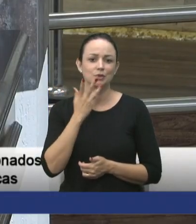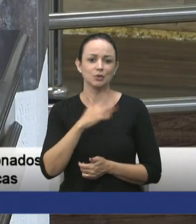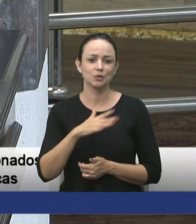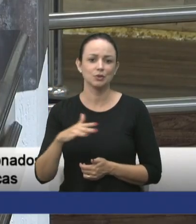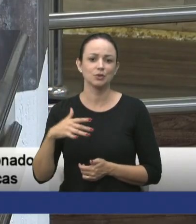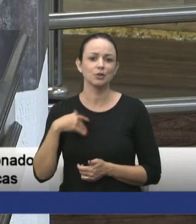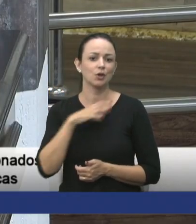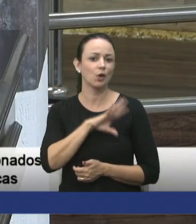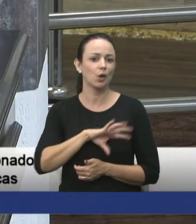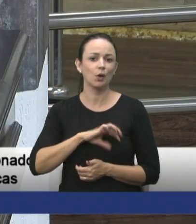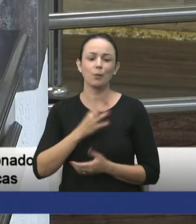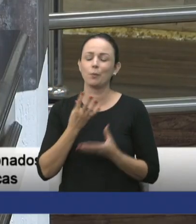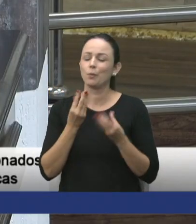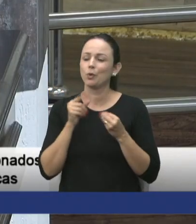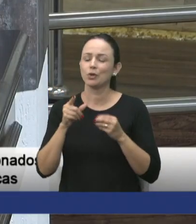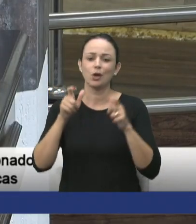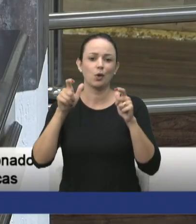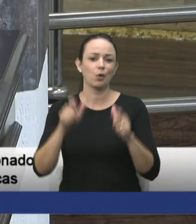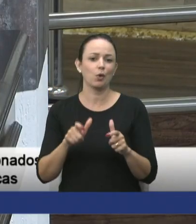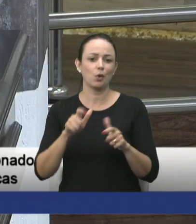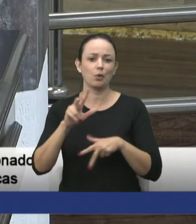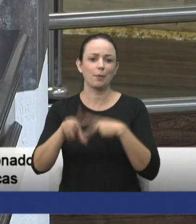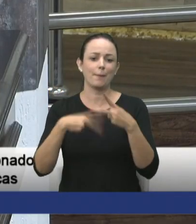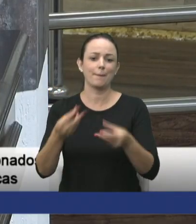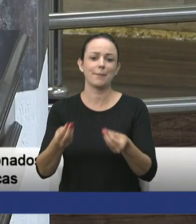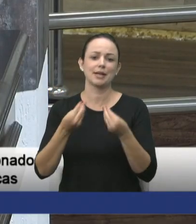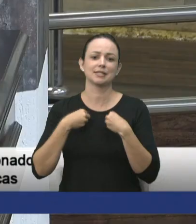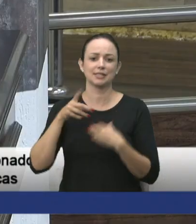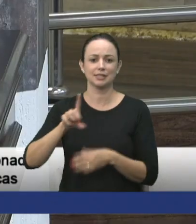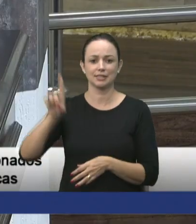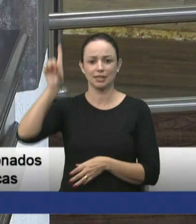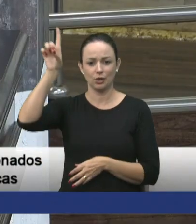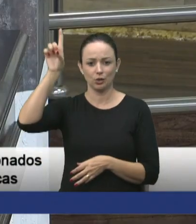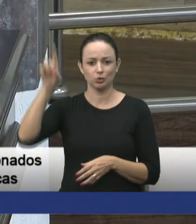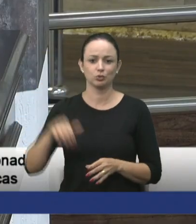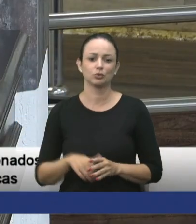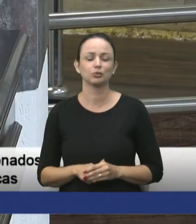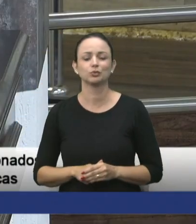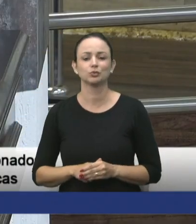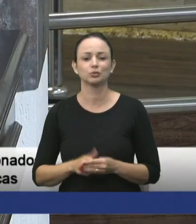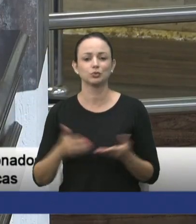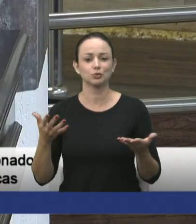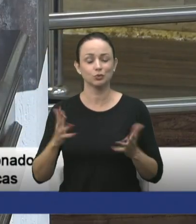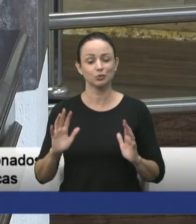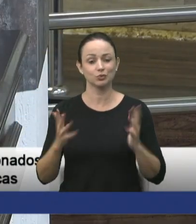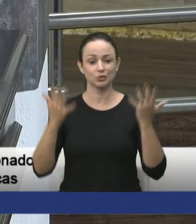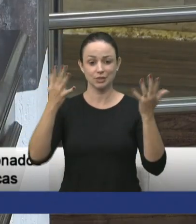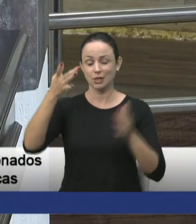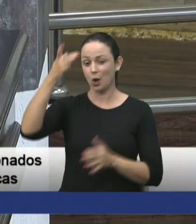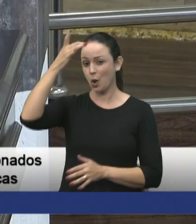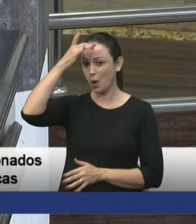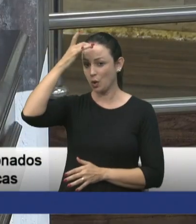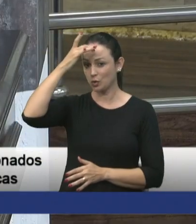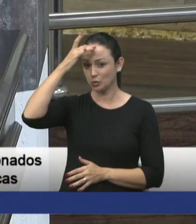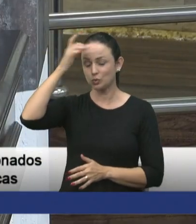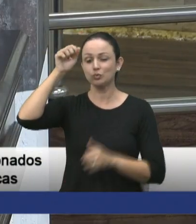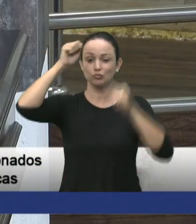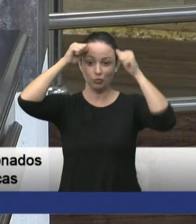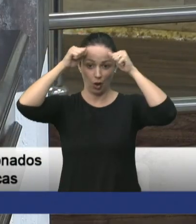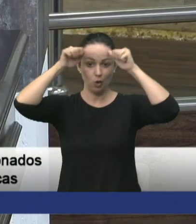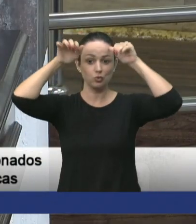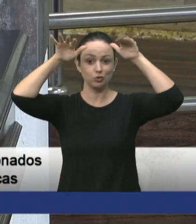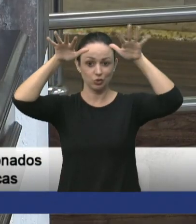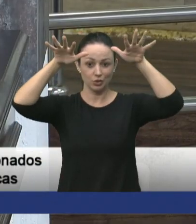demais aquele lugar. Para mim, foi um presente de Deus. Então, hoje celebramos o Dia da Conscientização do Transtorno do